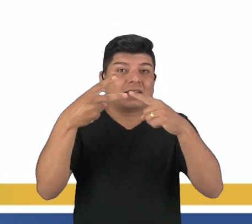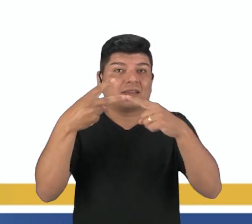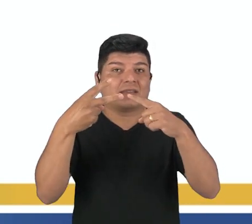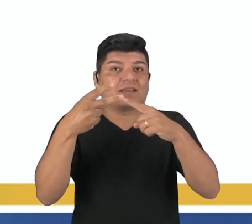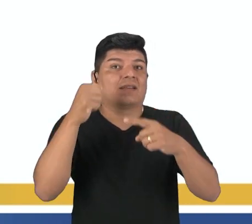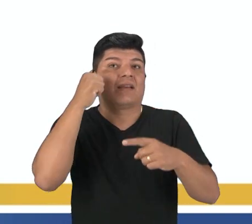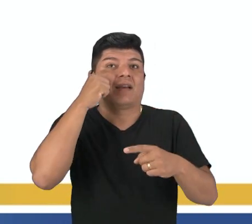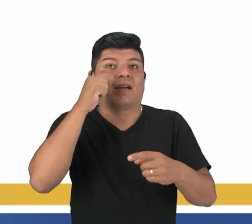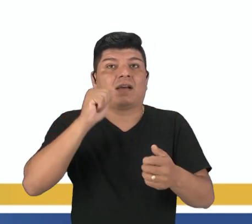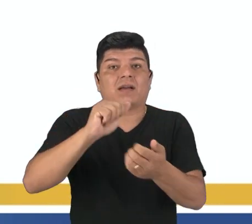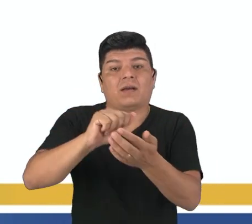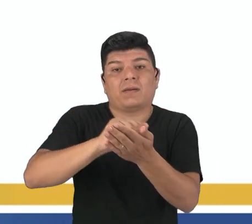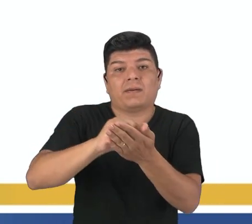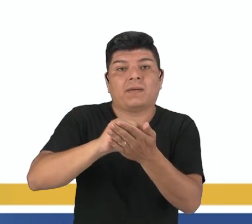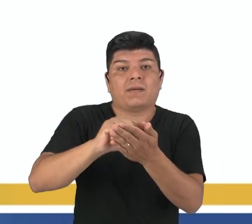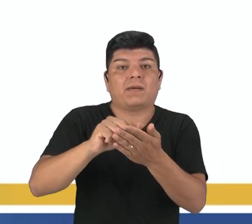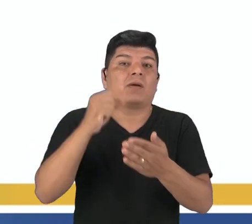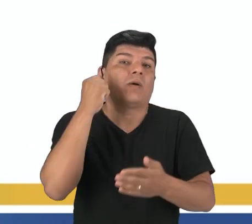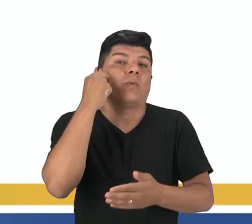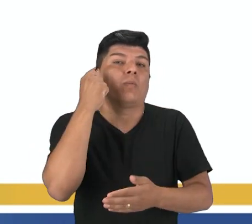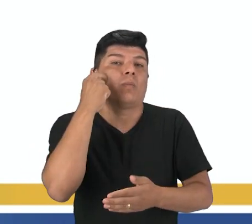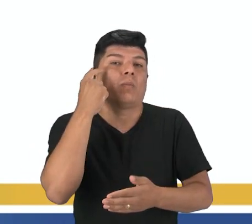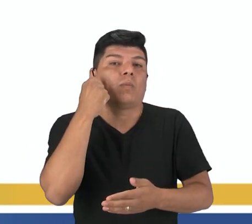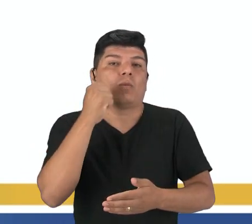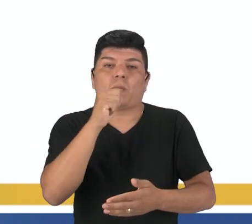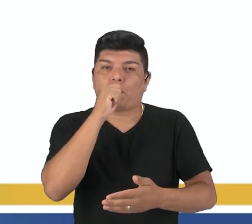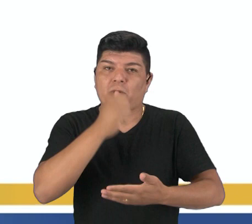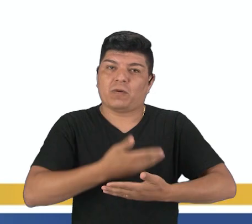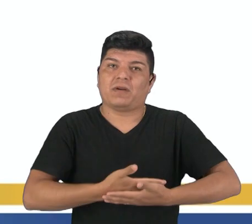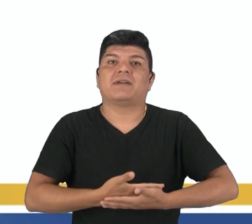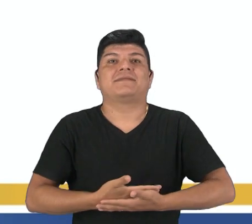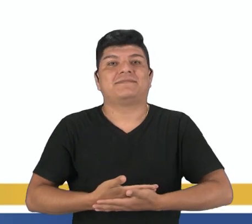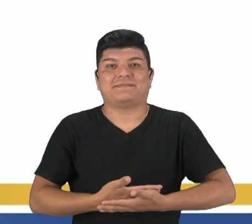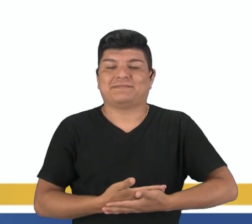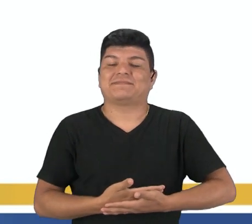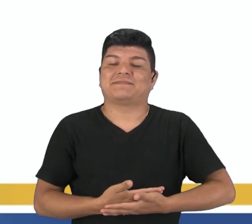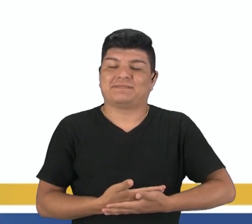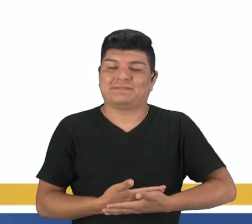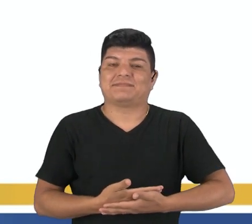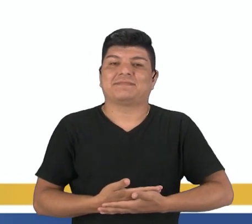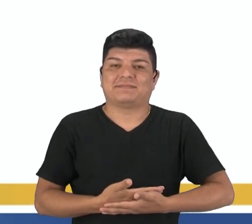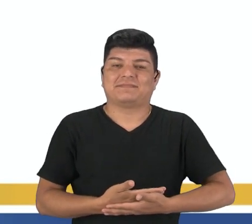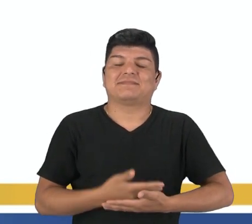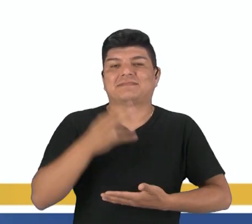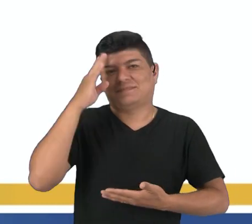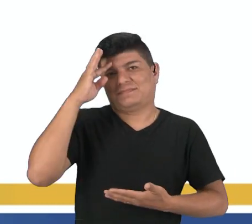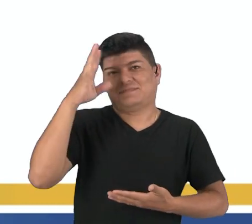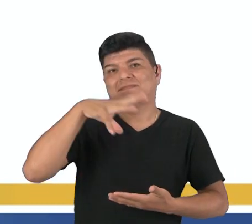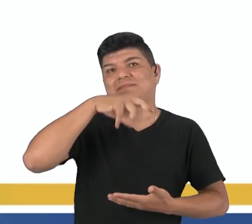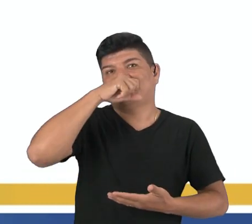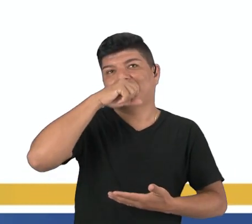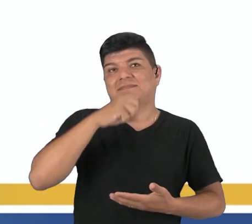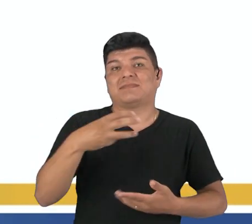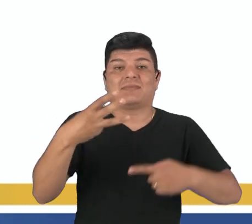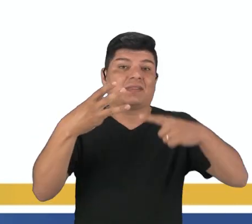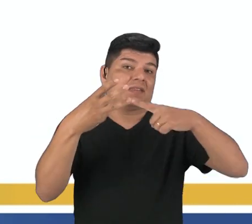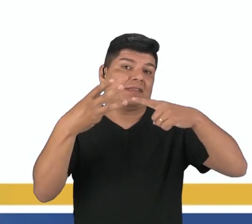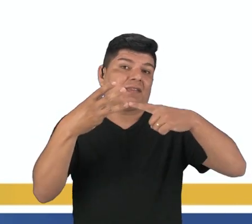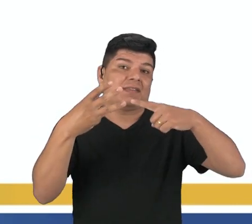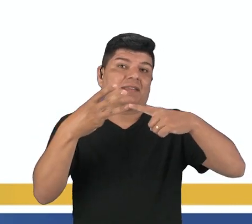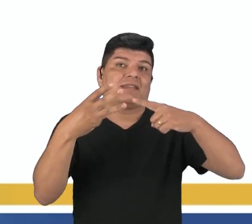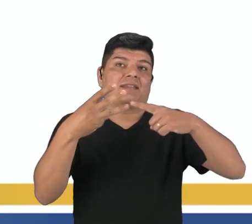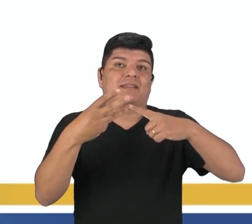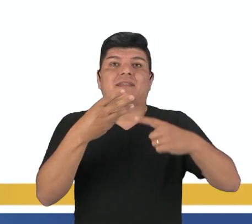mulher limpando o bumbum de um neném. Olha só o odor, como é que deve ser, hein, gente? Você imagina. E o outro tem um